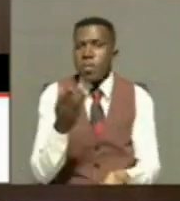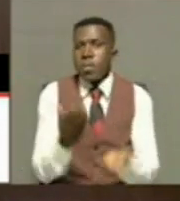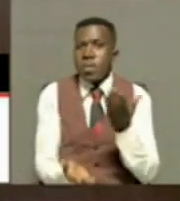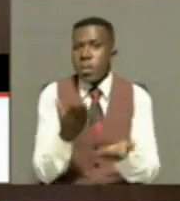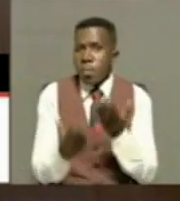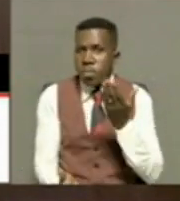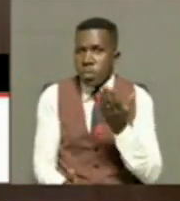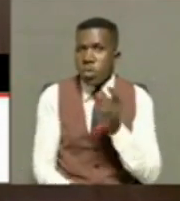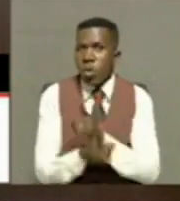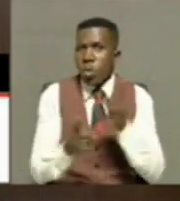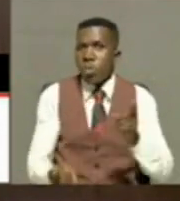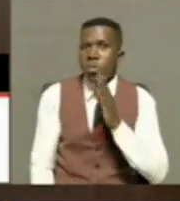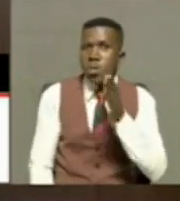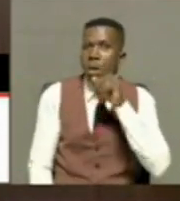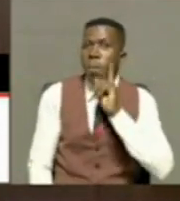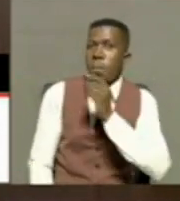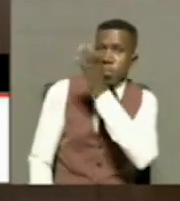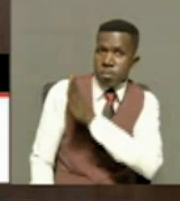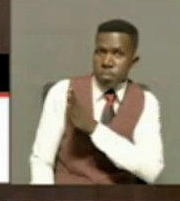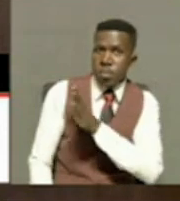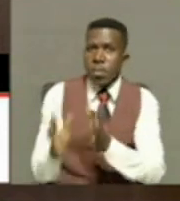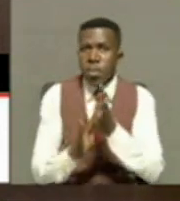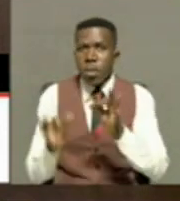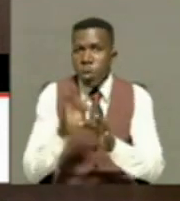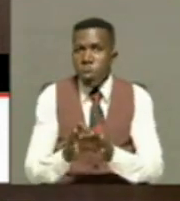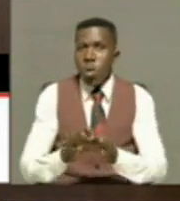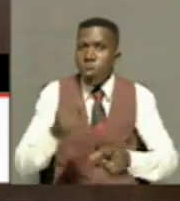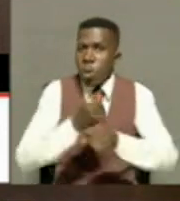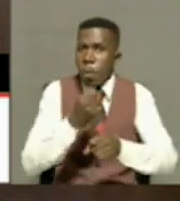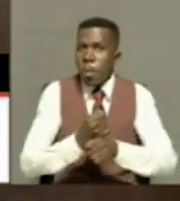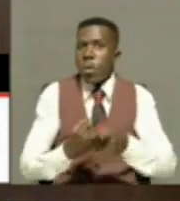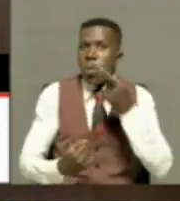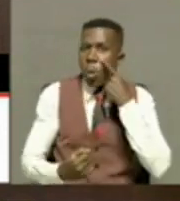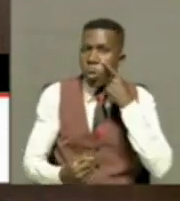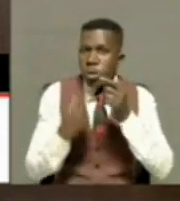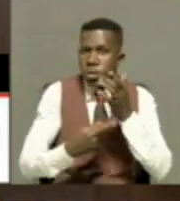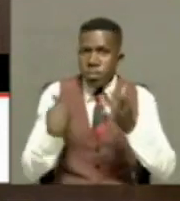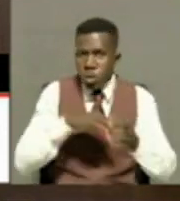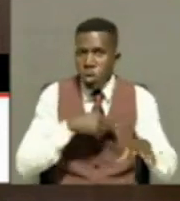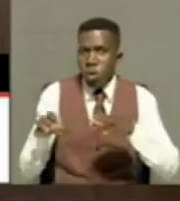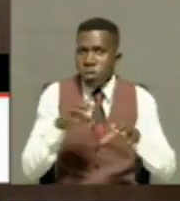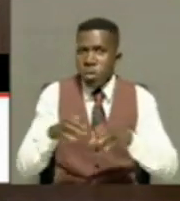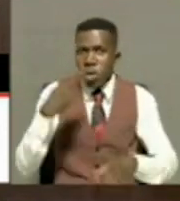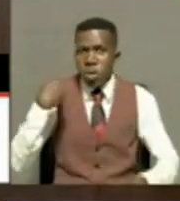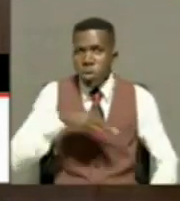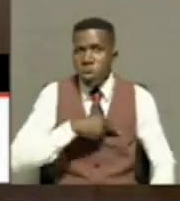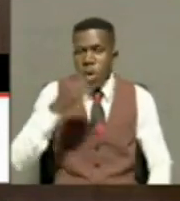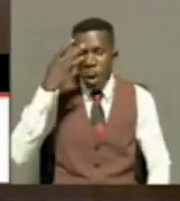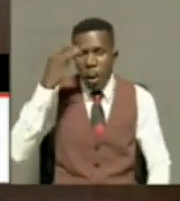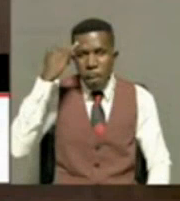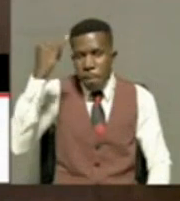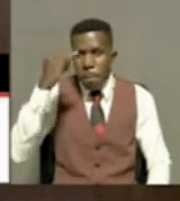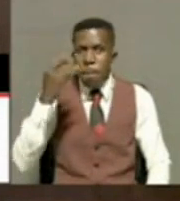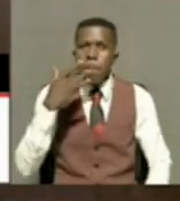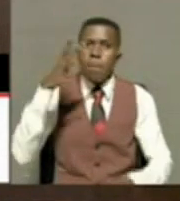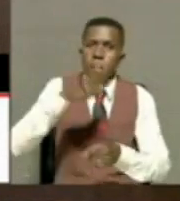referi, decorrente do amplo processo de consulta, estamos a propor taxas entre 10% e 30%, e depois